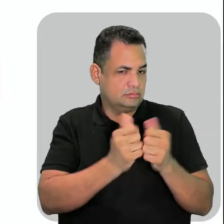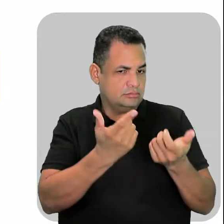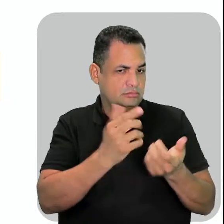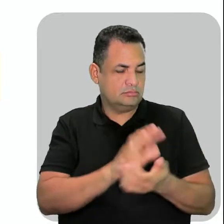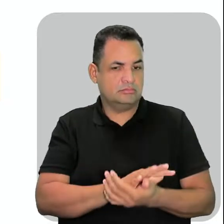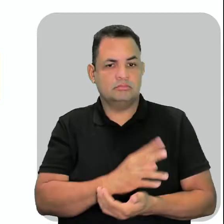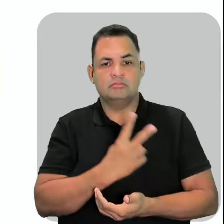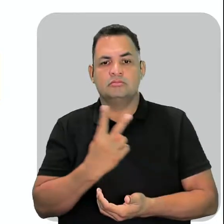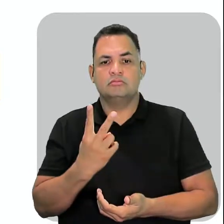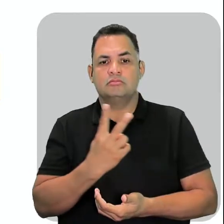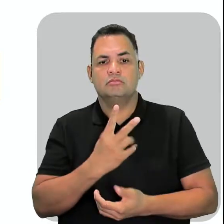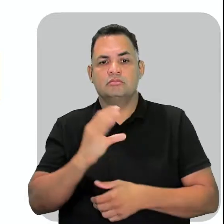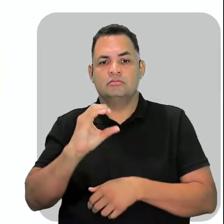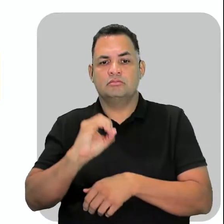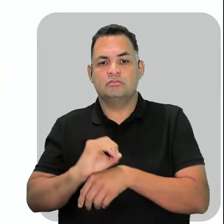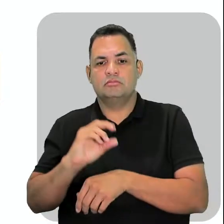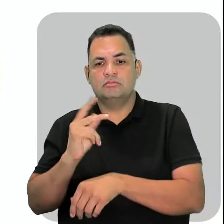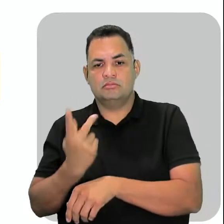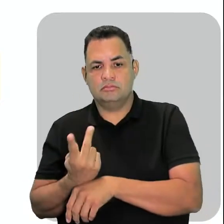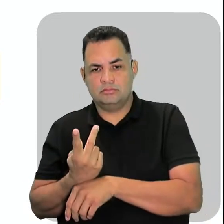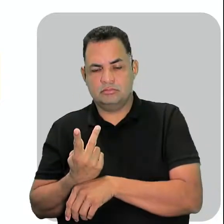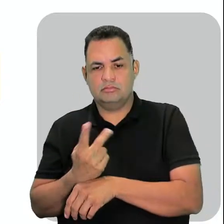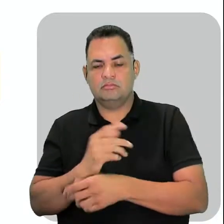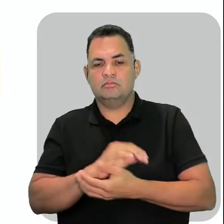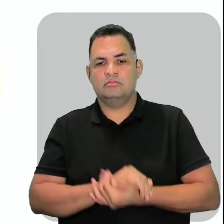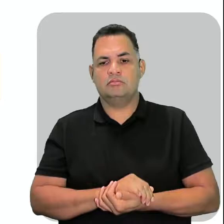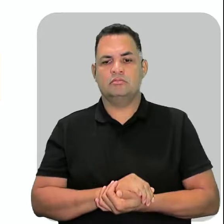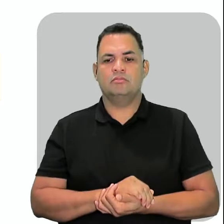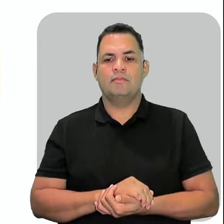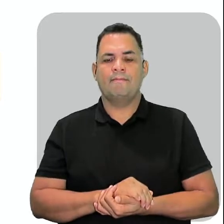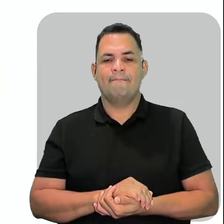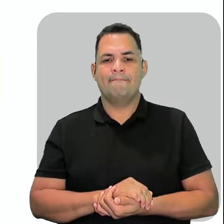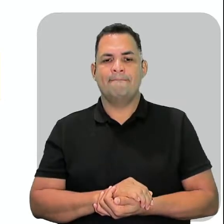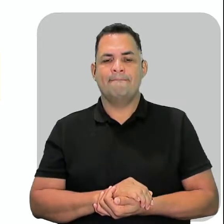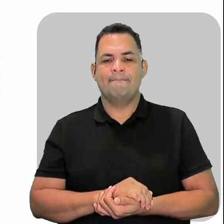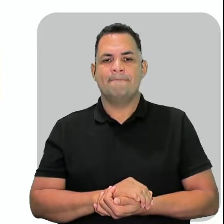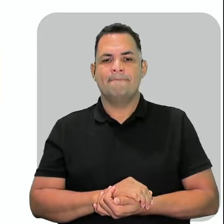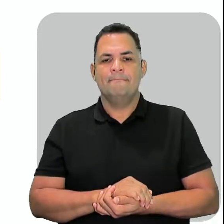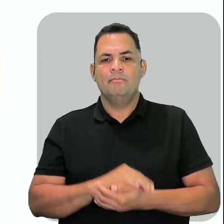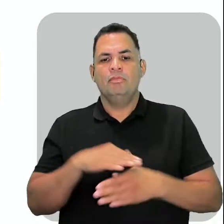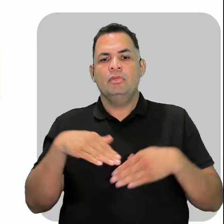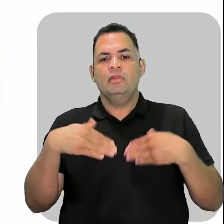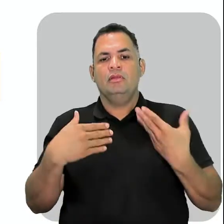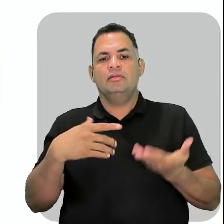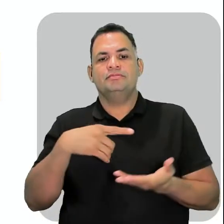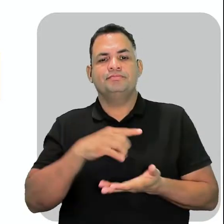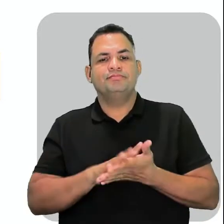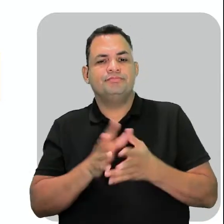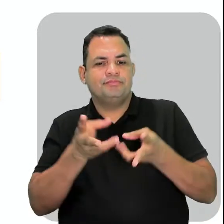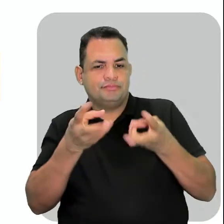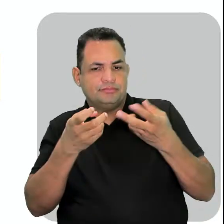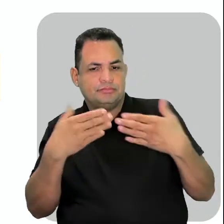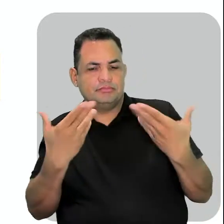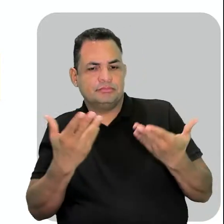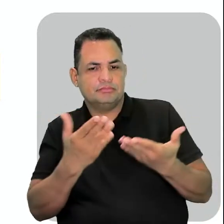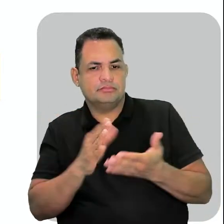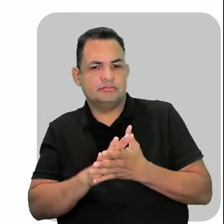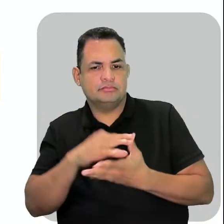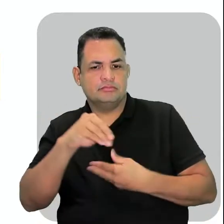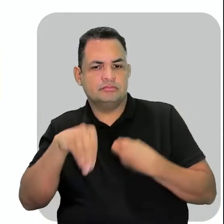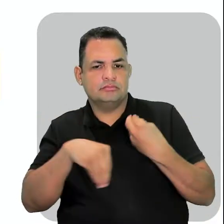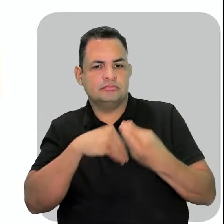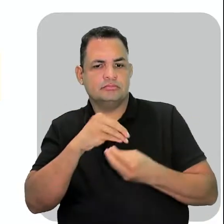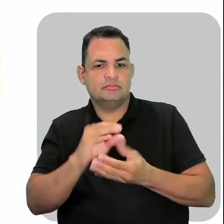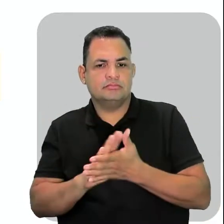da nossa carbonila, né? Do nosso grupo carboxílico. Quando você identificar um